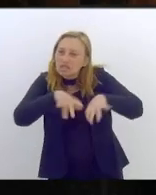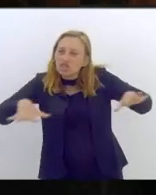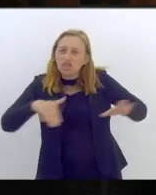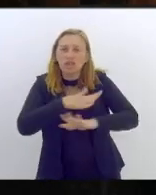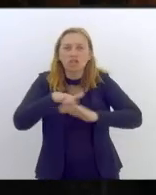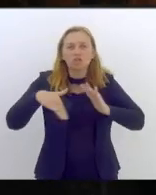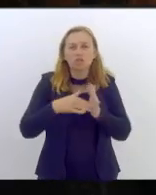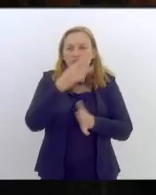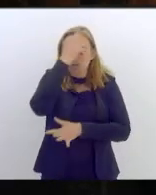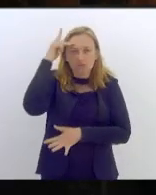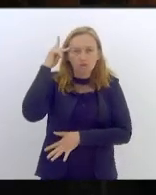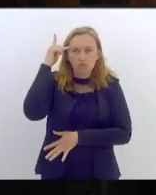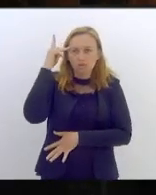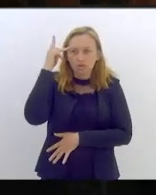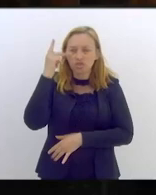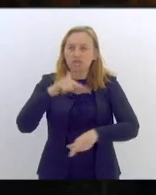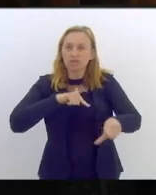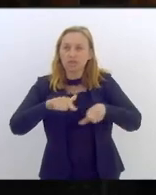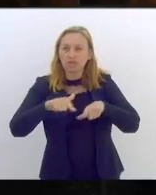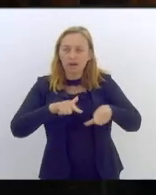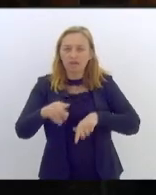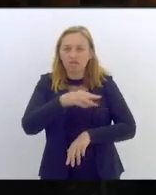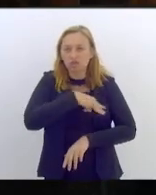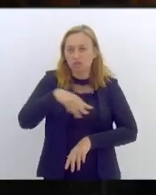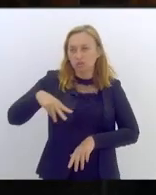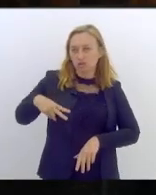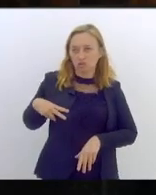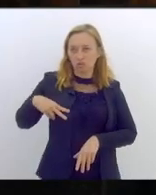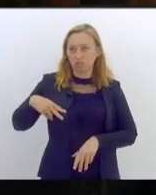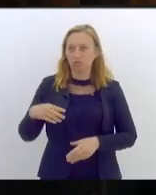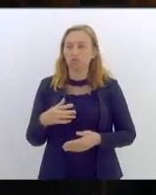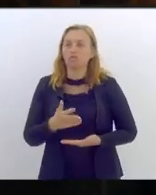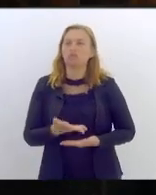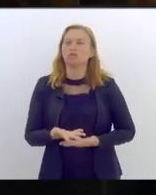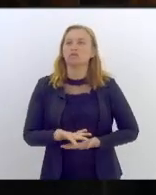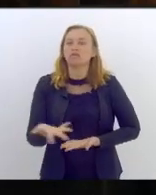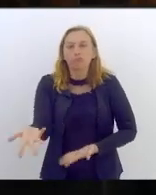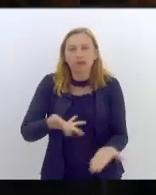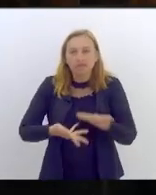o Ministério Público com quem divido Esse reconhecimento